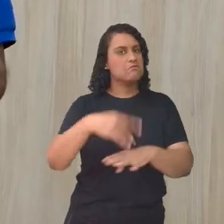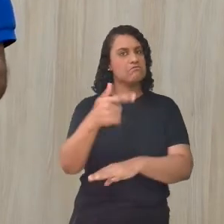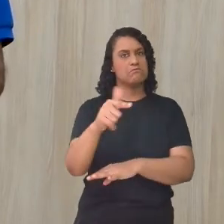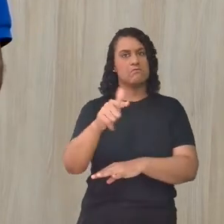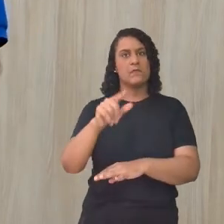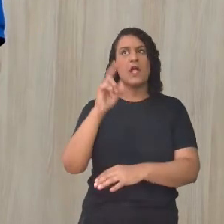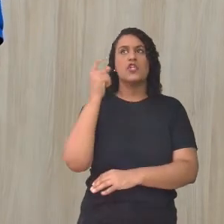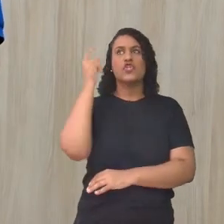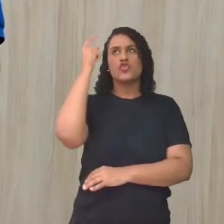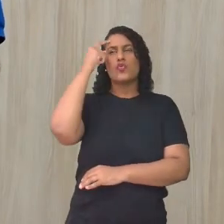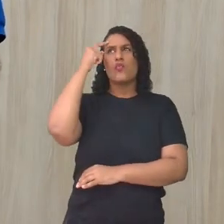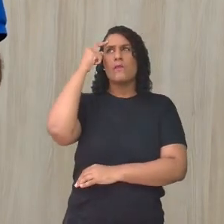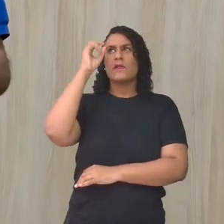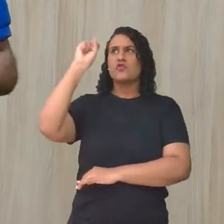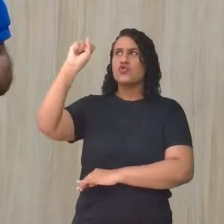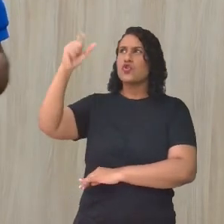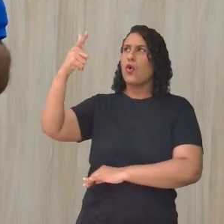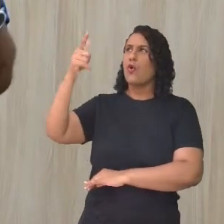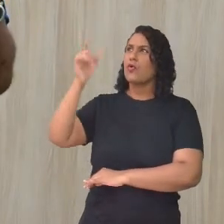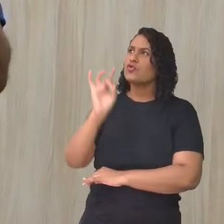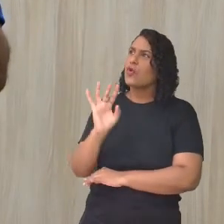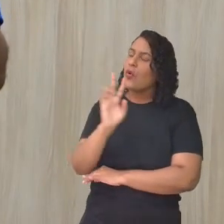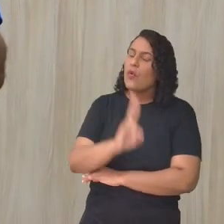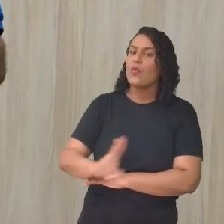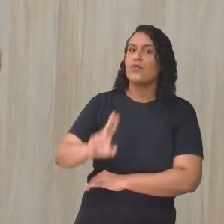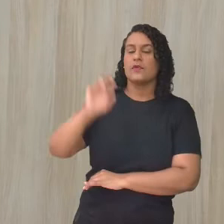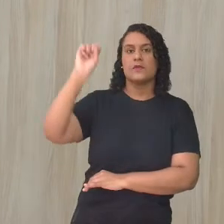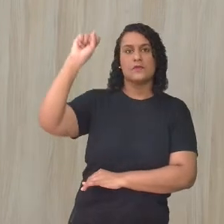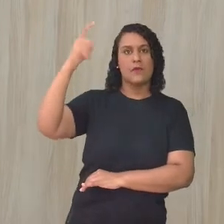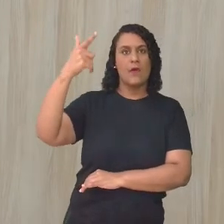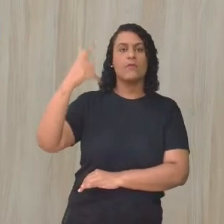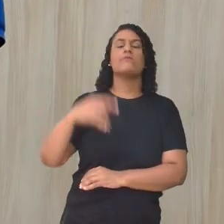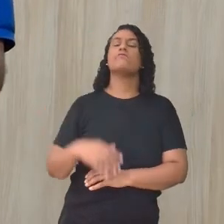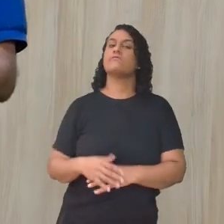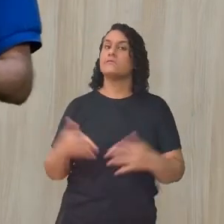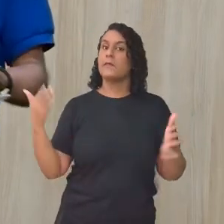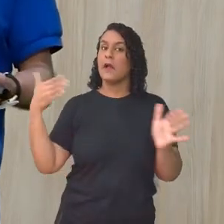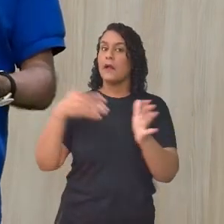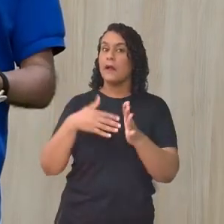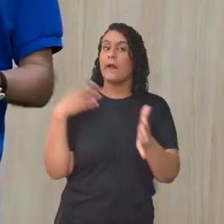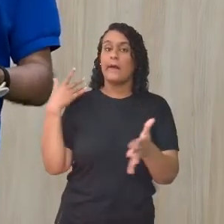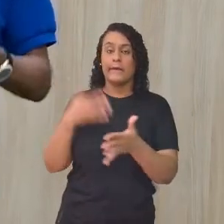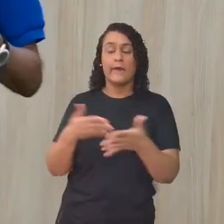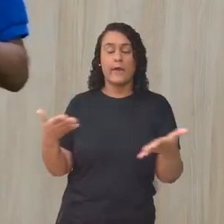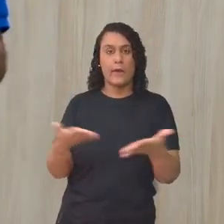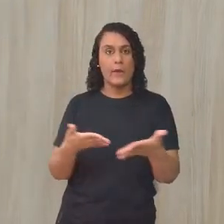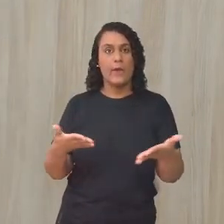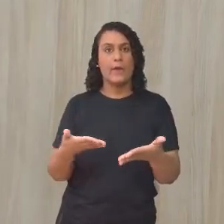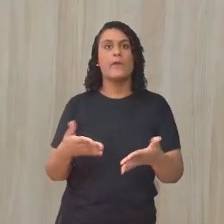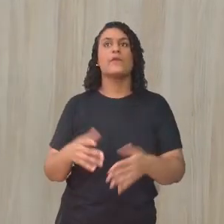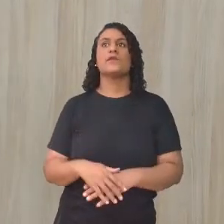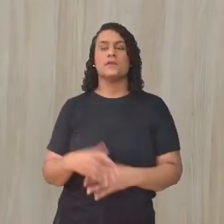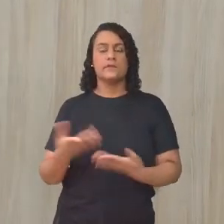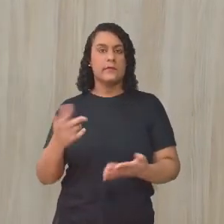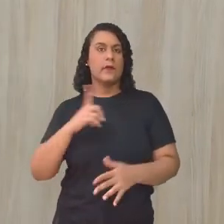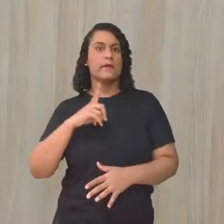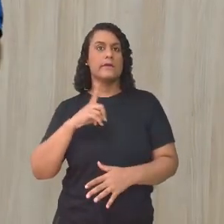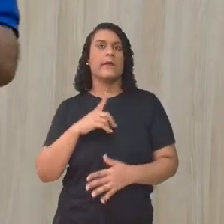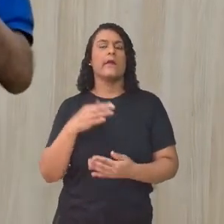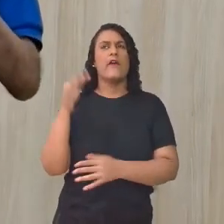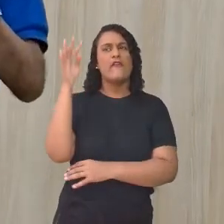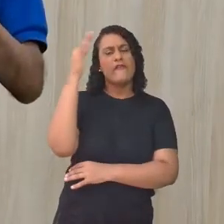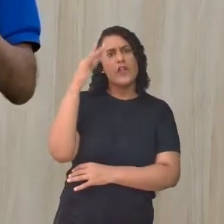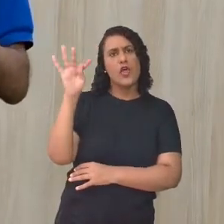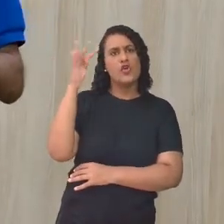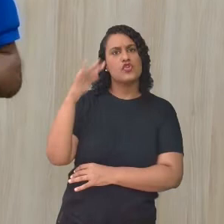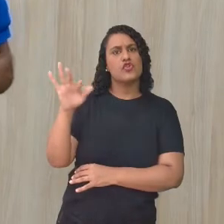o cara pensou tudo isso. E aí a gente lembra dele até hoje, ele tem os livros, né? A gente escreve sobre ele, a filosofia, que